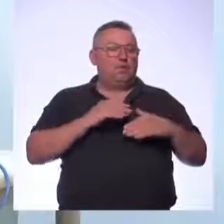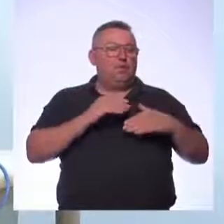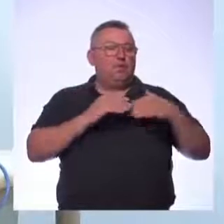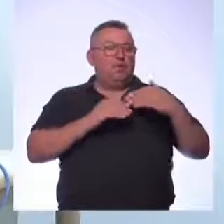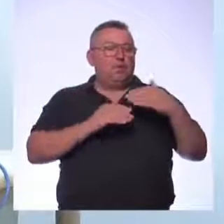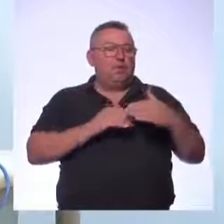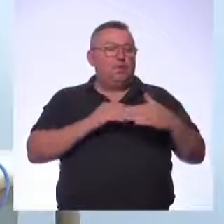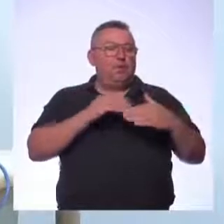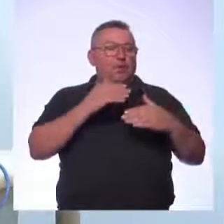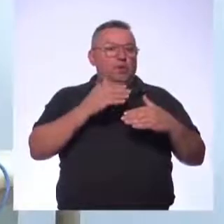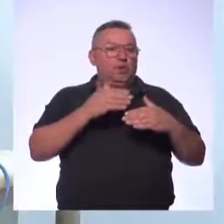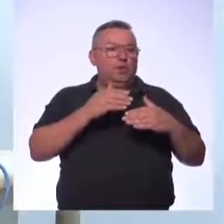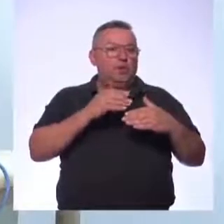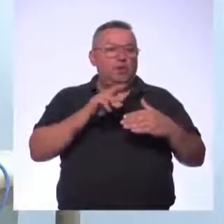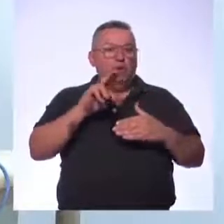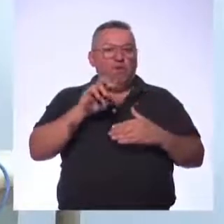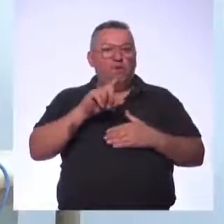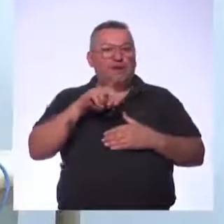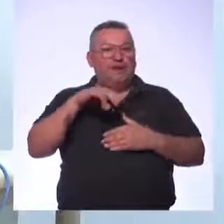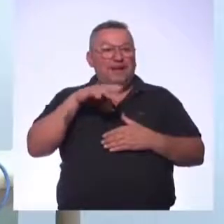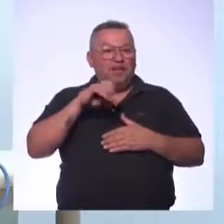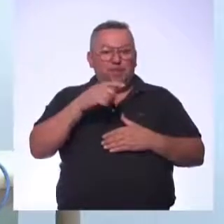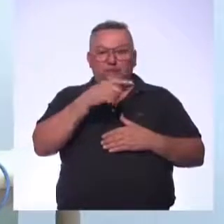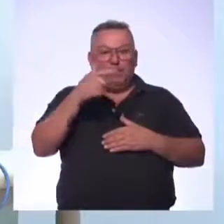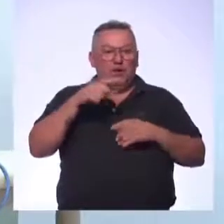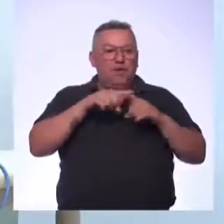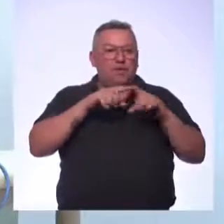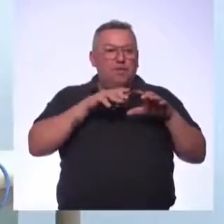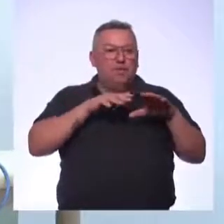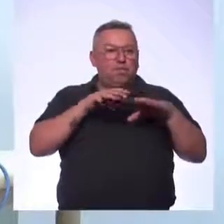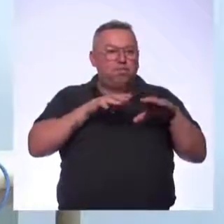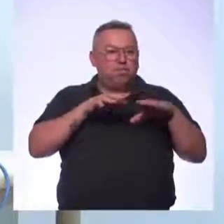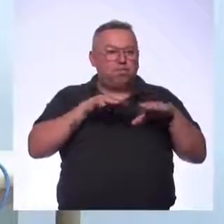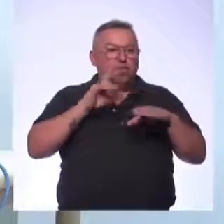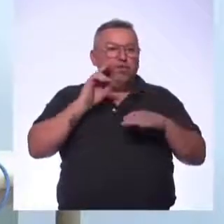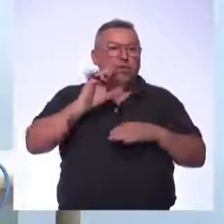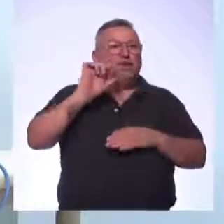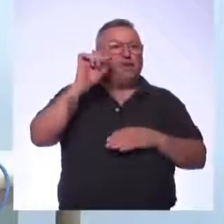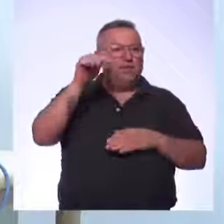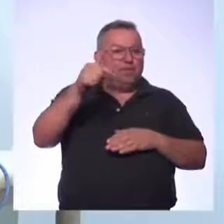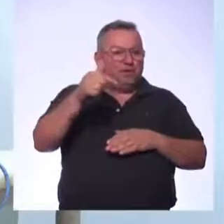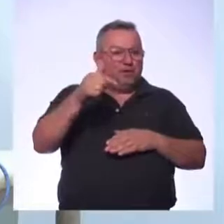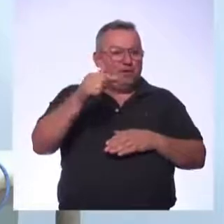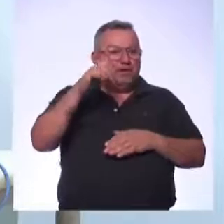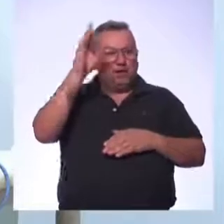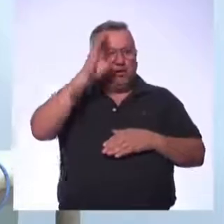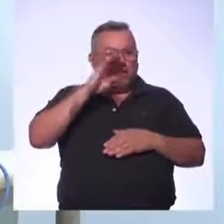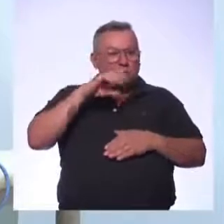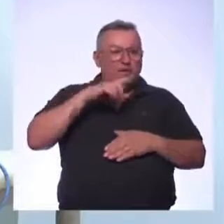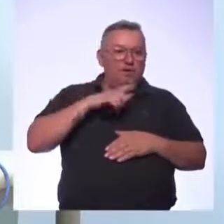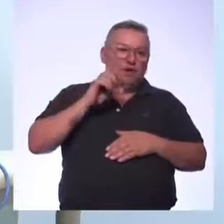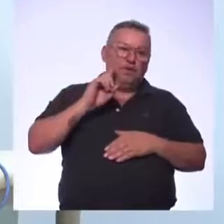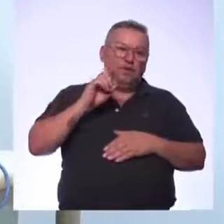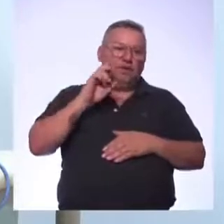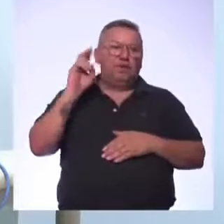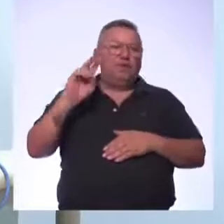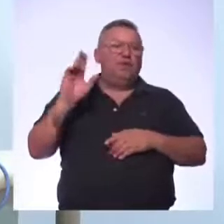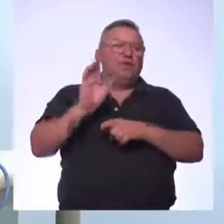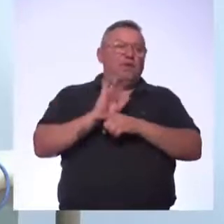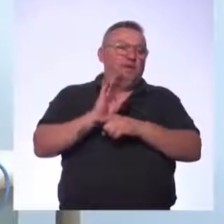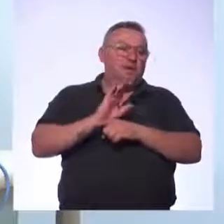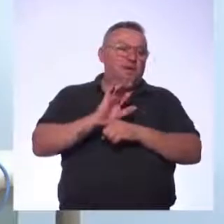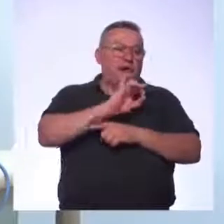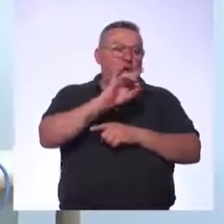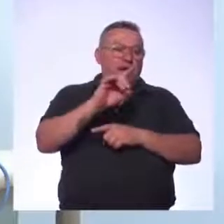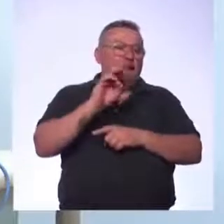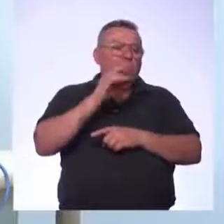processo, desculpa, vulcanismo não, mas o processo de tremor de terra, a gente vai ver mais para frente, se no Brasil tem ou não. Vocês vão assistir um vídeo e cada um